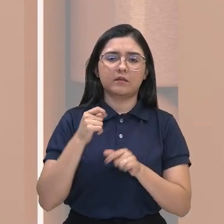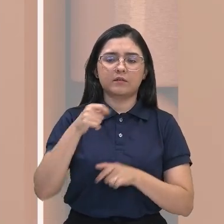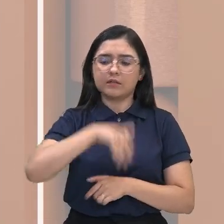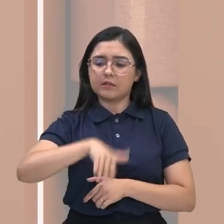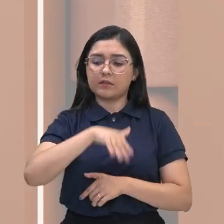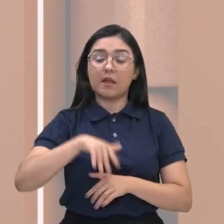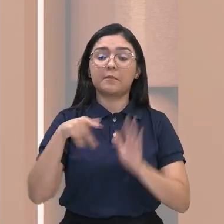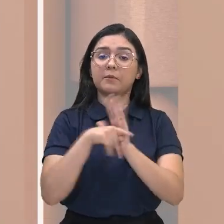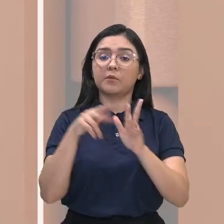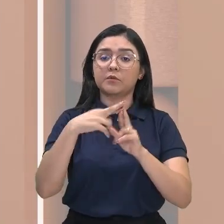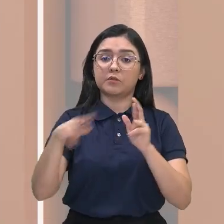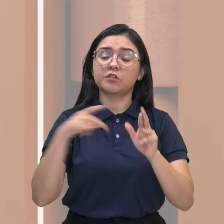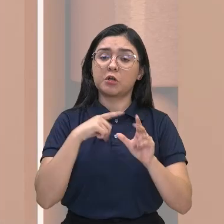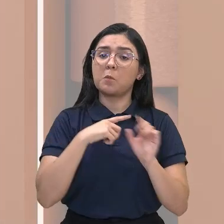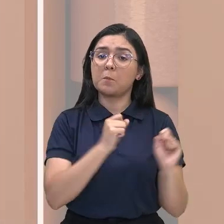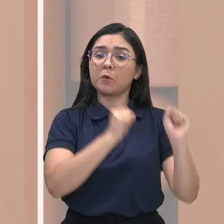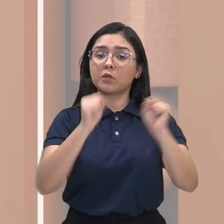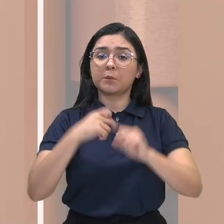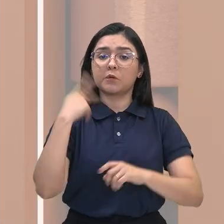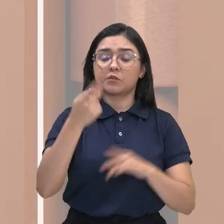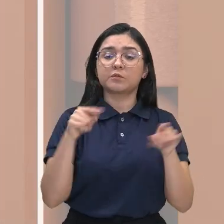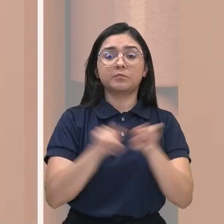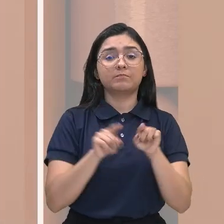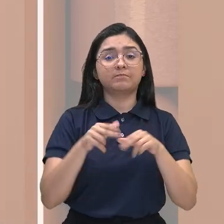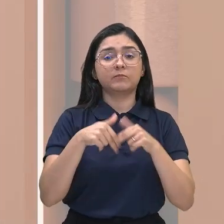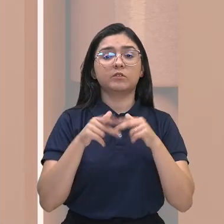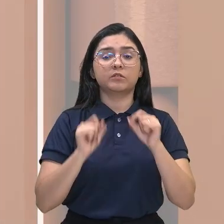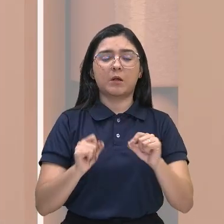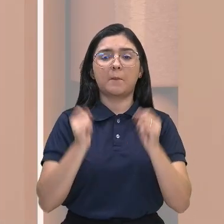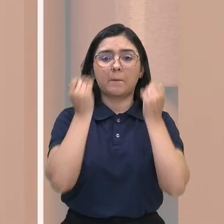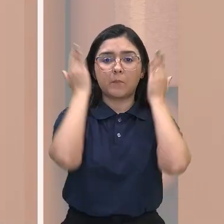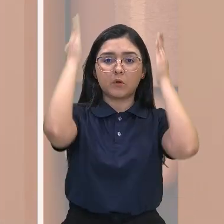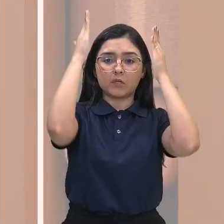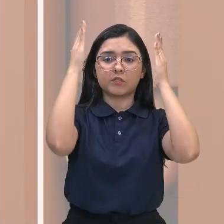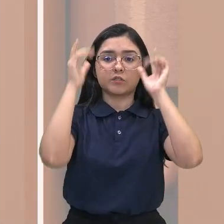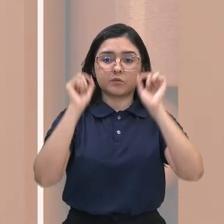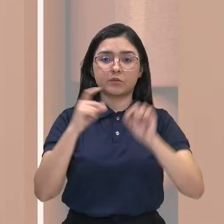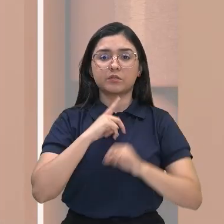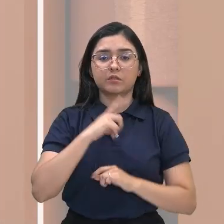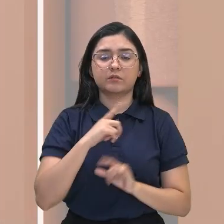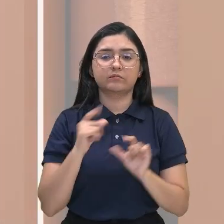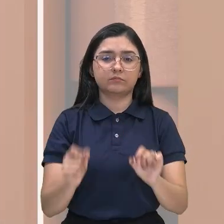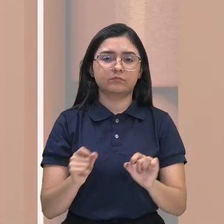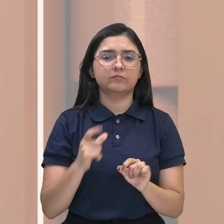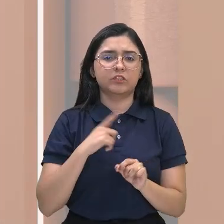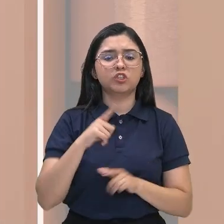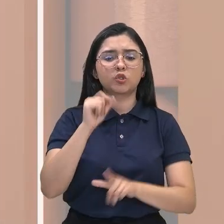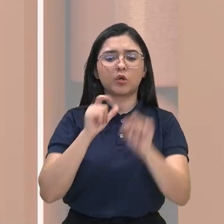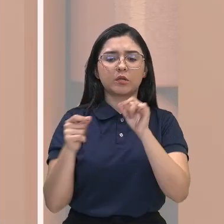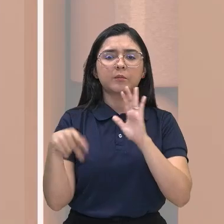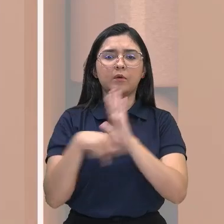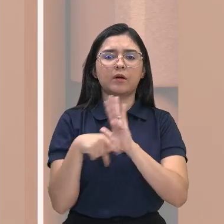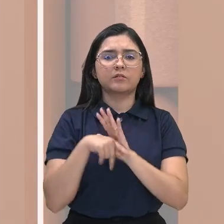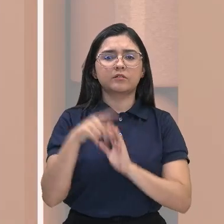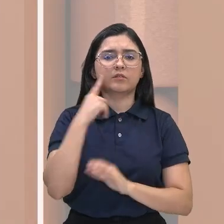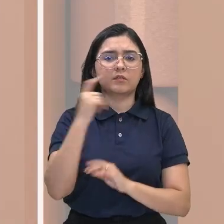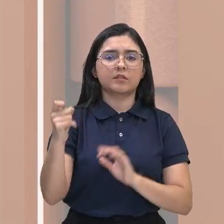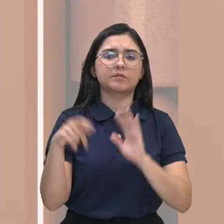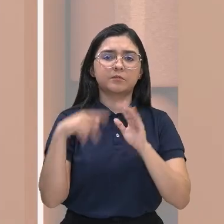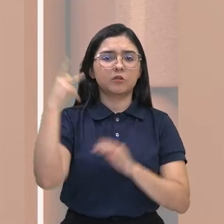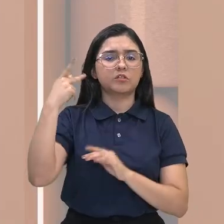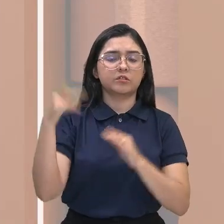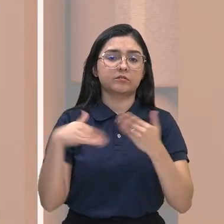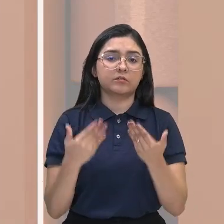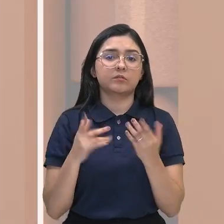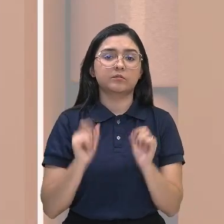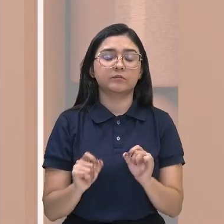político. Inclusive, os papas eram escolhidos não pela sua vocação, mas sim por interesses políticos de algumas famílias. E isso